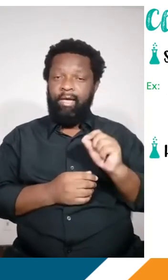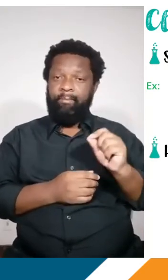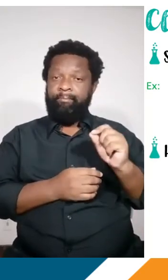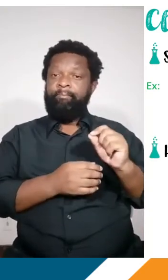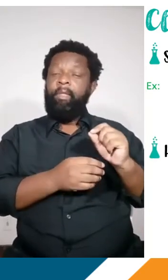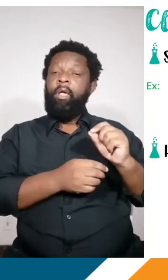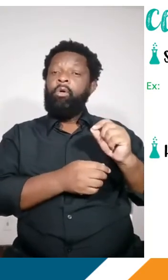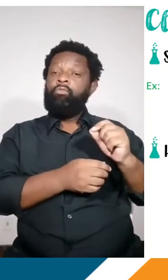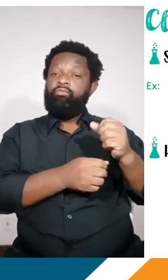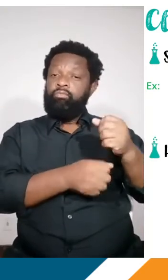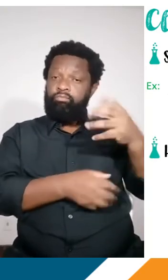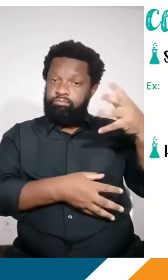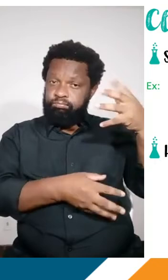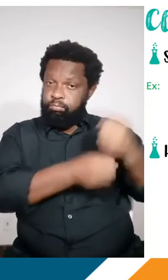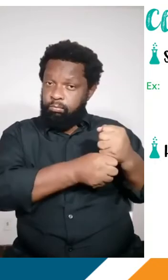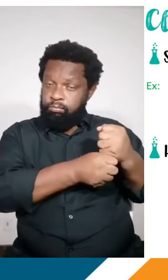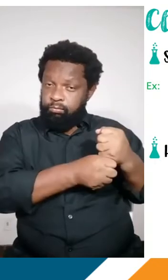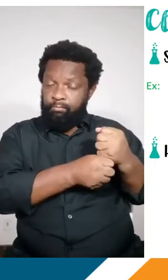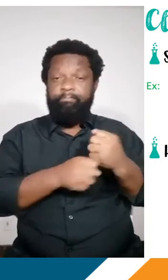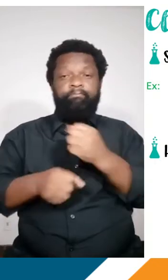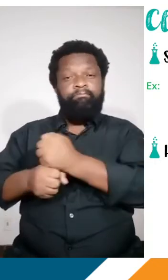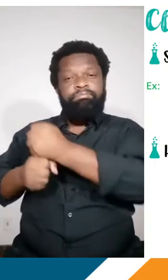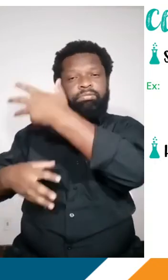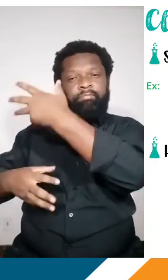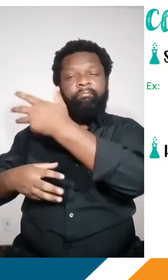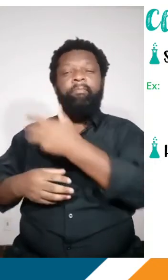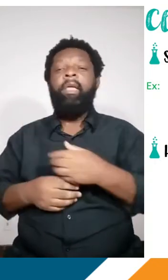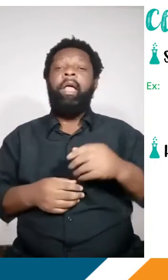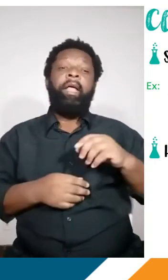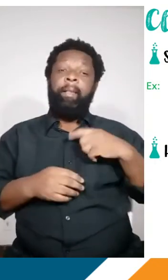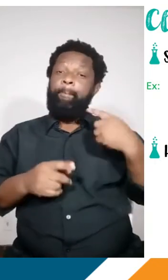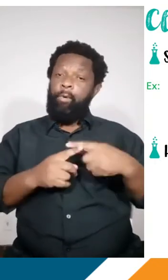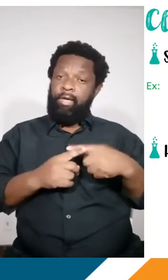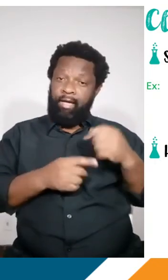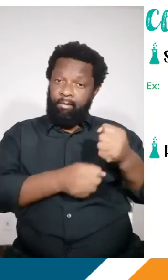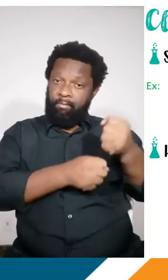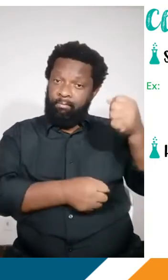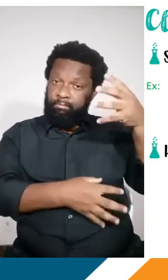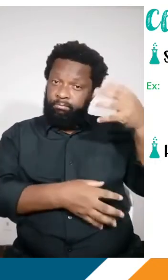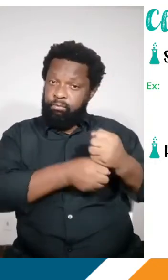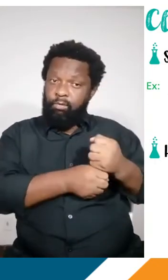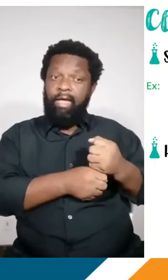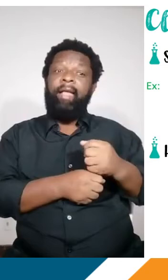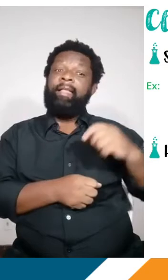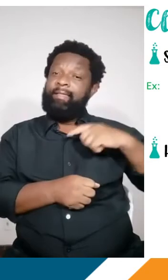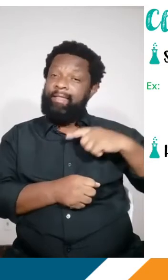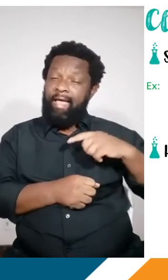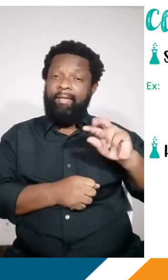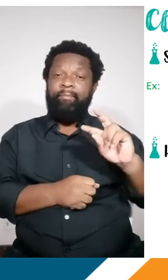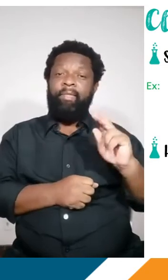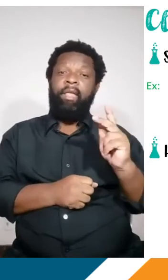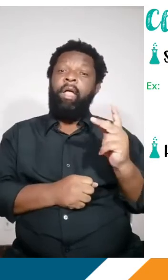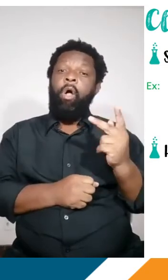homogênea e heterogênea. Homogênea é uma cadeia que não tem heteroátomo e heterogênea quando tem heteroátomo. A gente